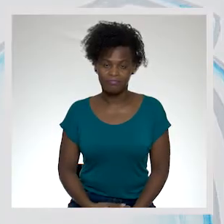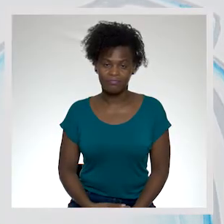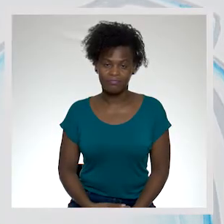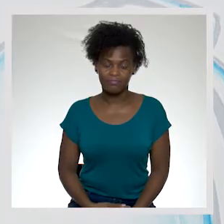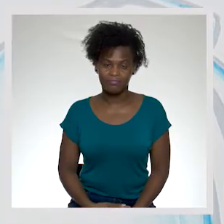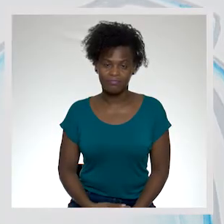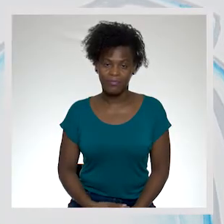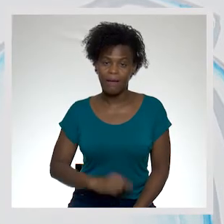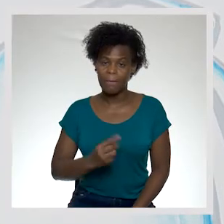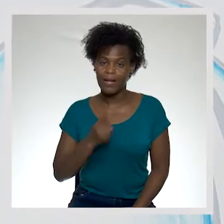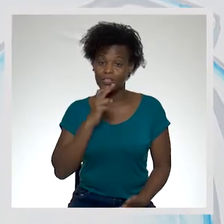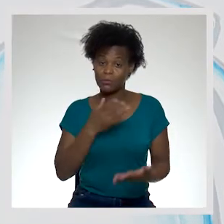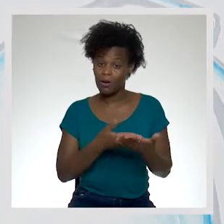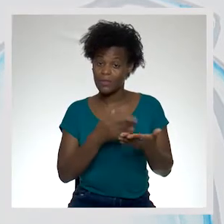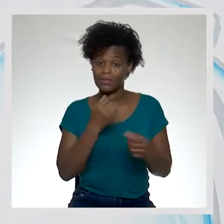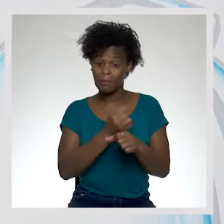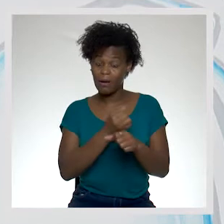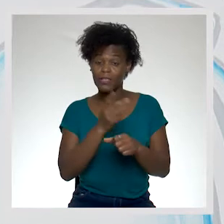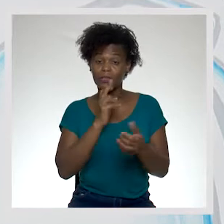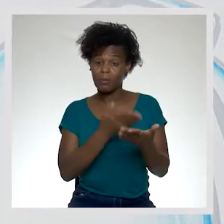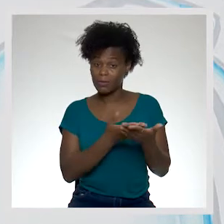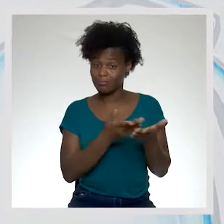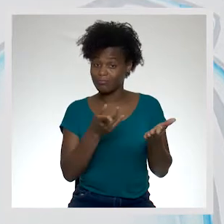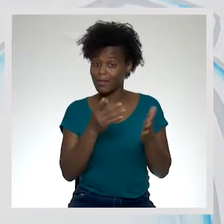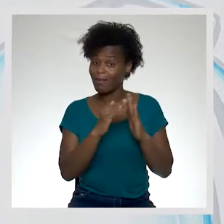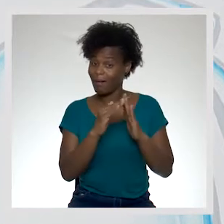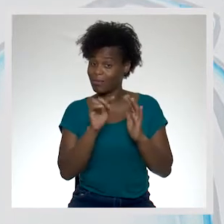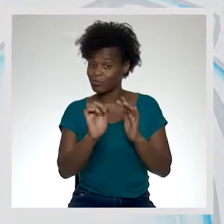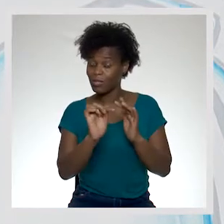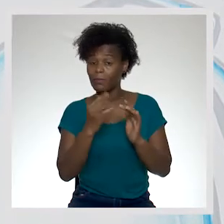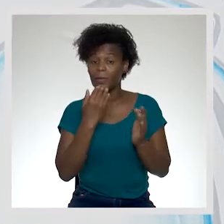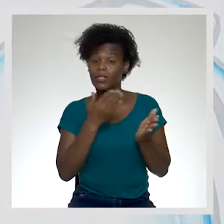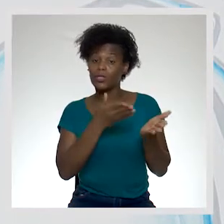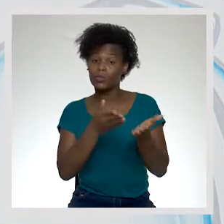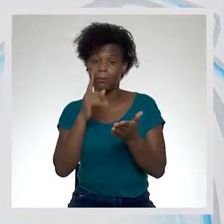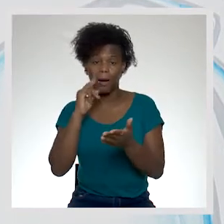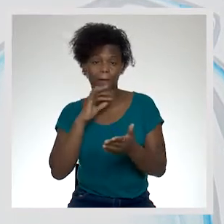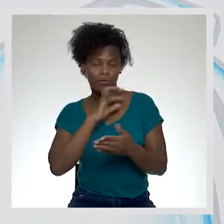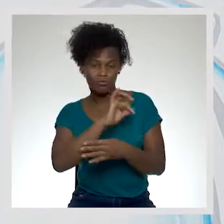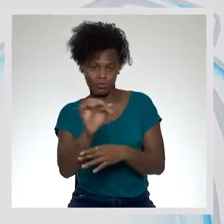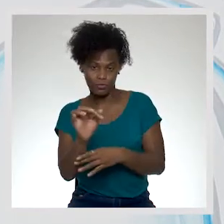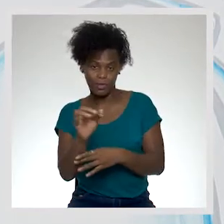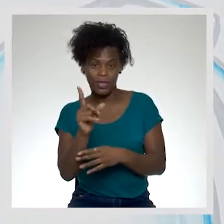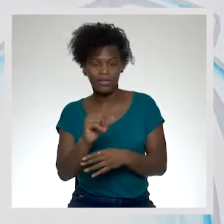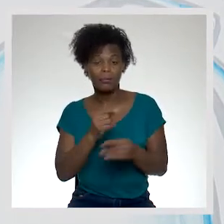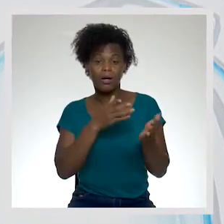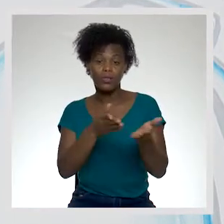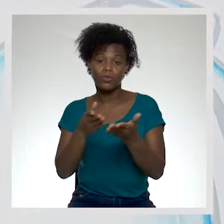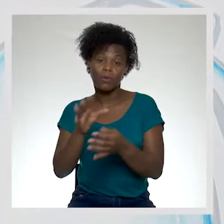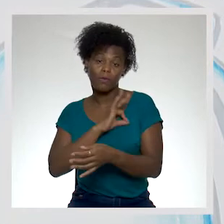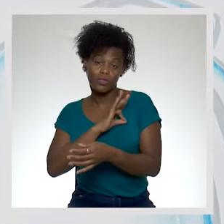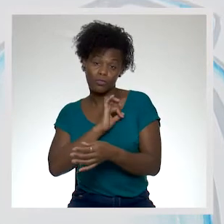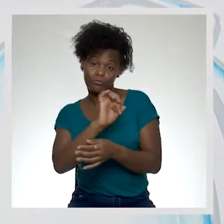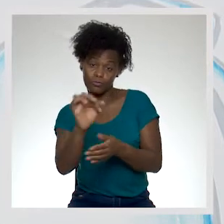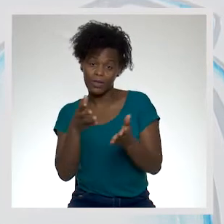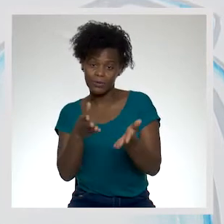Para resolver este trabalho para casa, peça ajuda aos teus pais, ajuda o teu professor